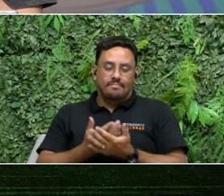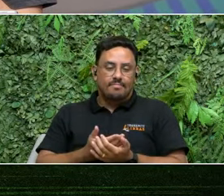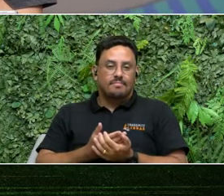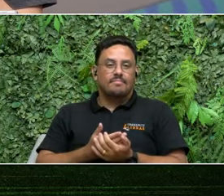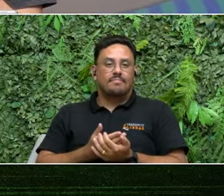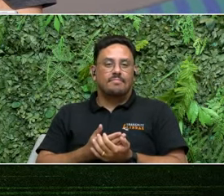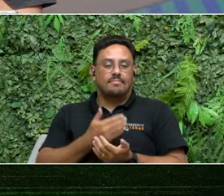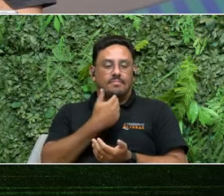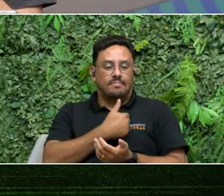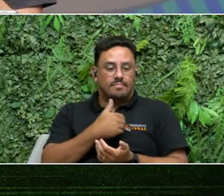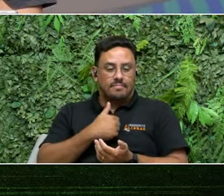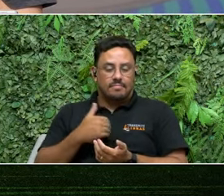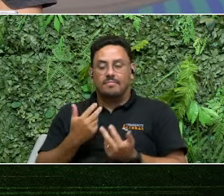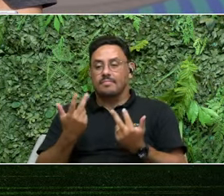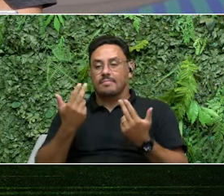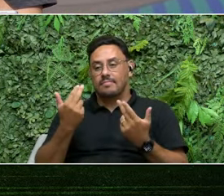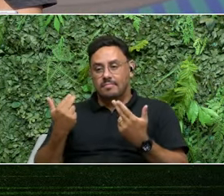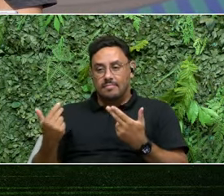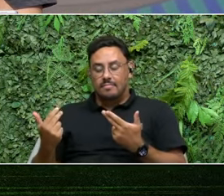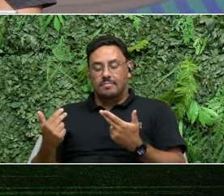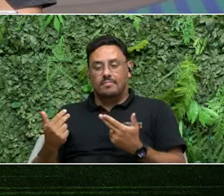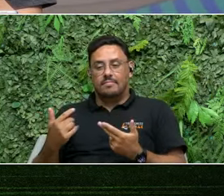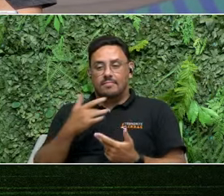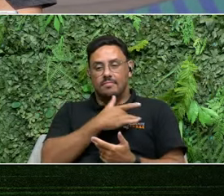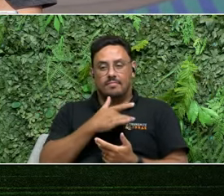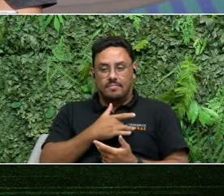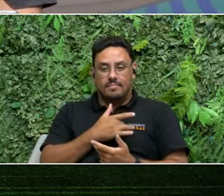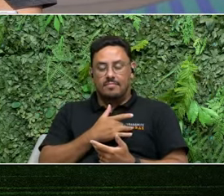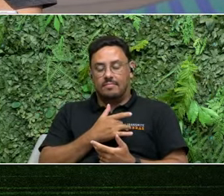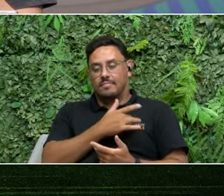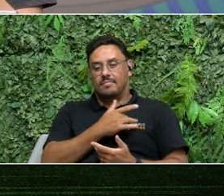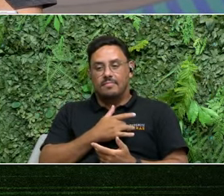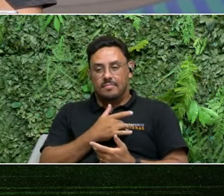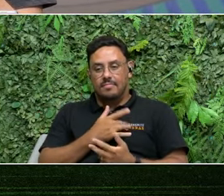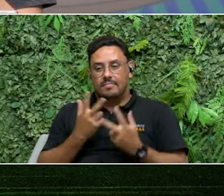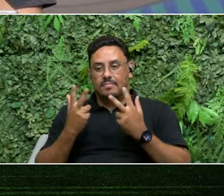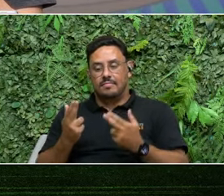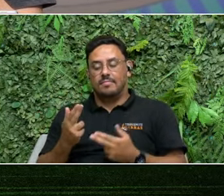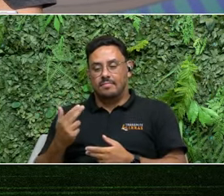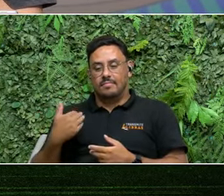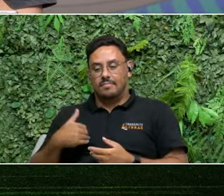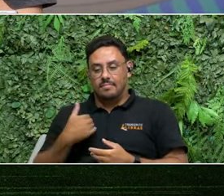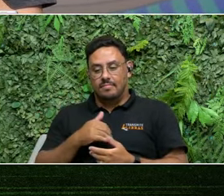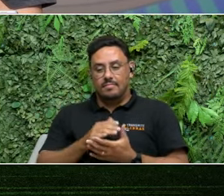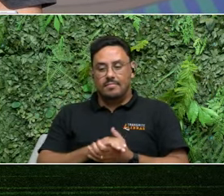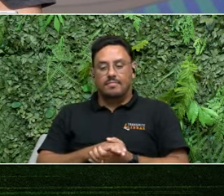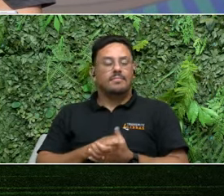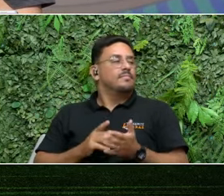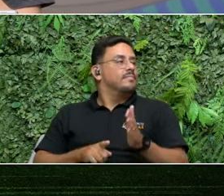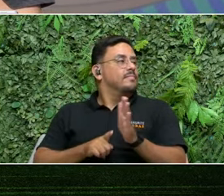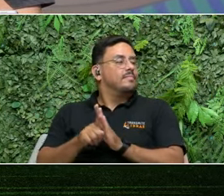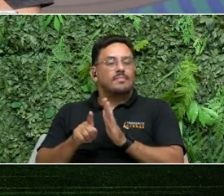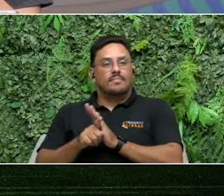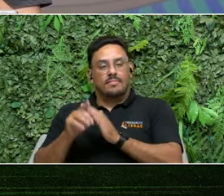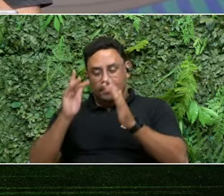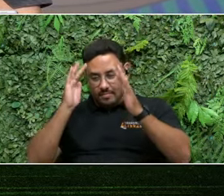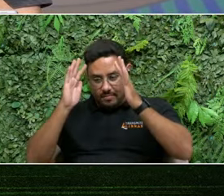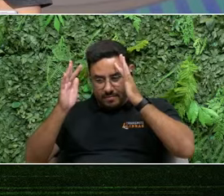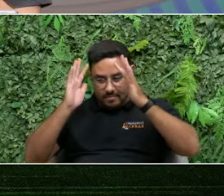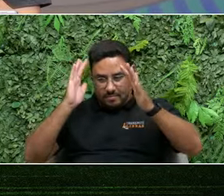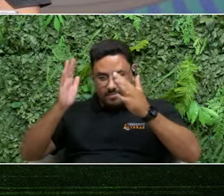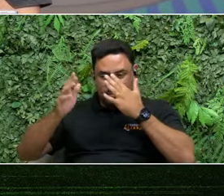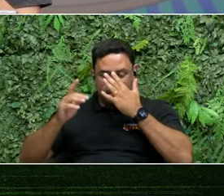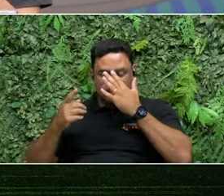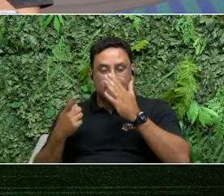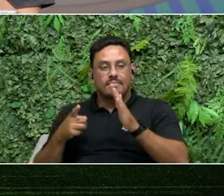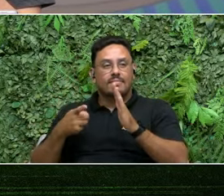o galo tá igual a Cruzeiro ou o Cruzeiro tá o galo fe a pergunta hein essa é uma pergunta filosófica muito muito